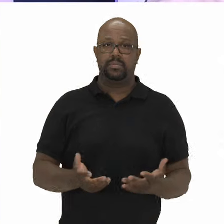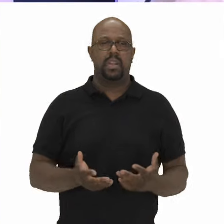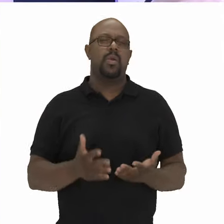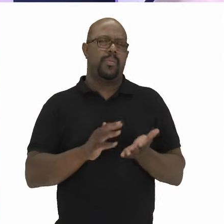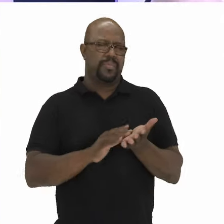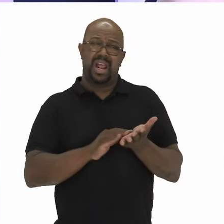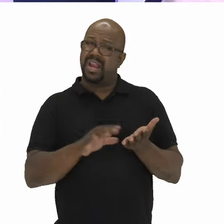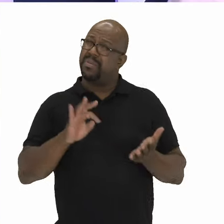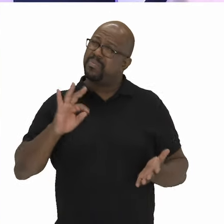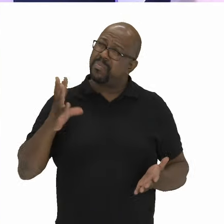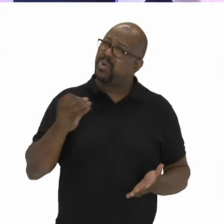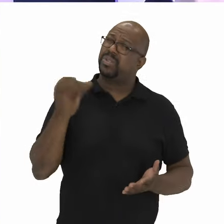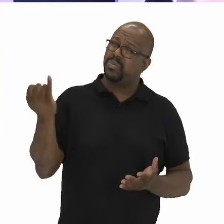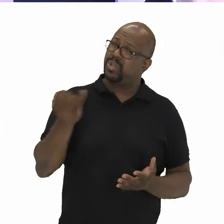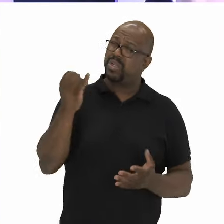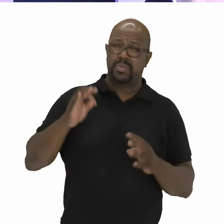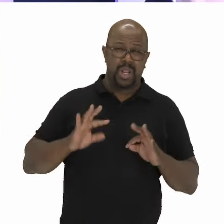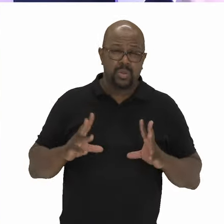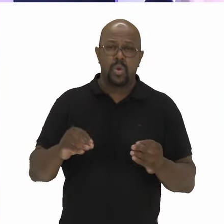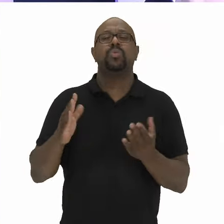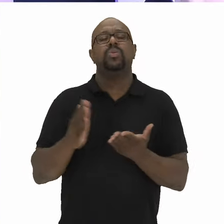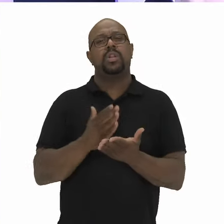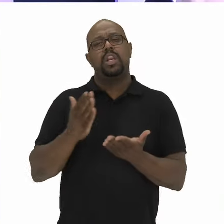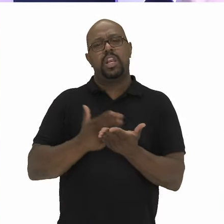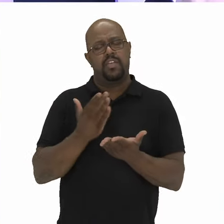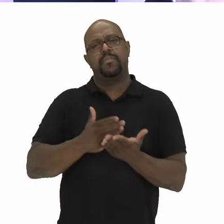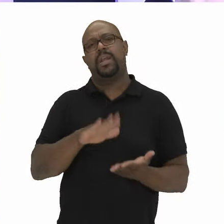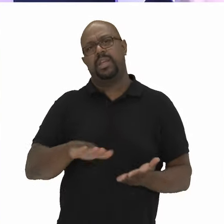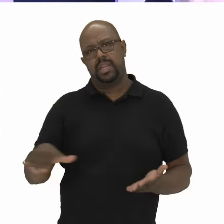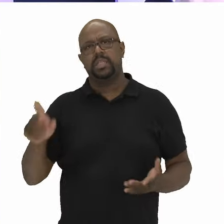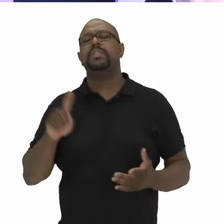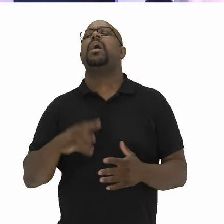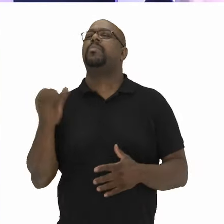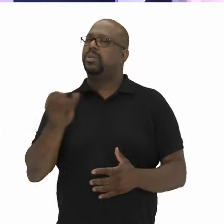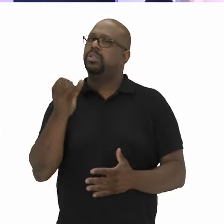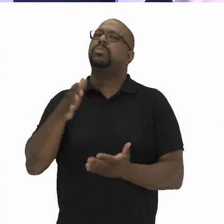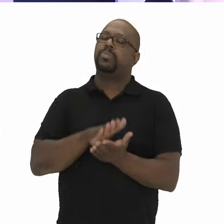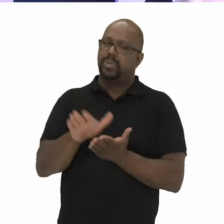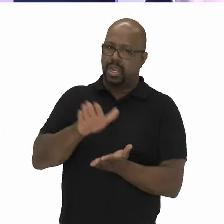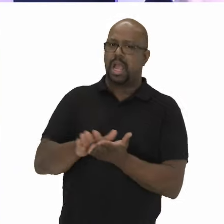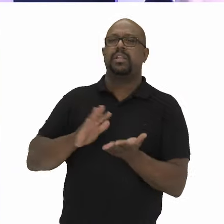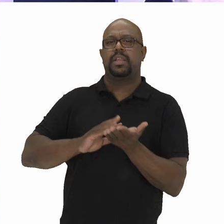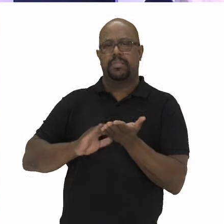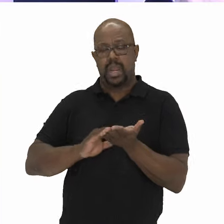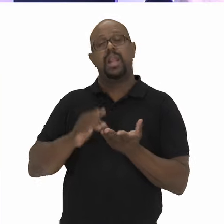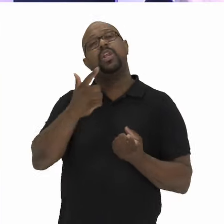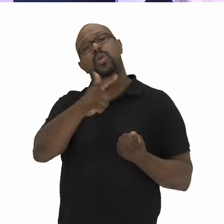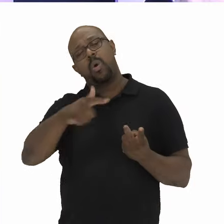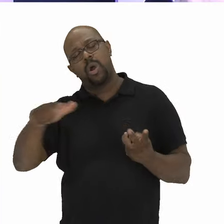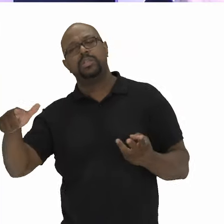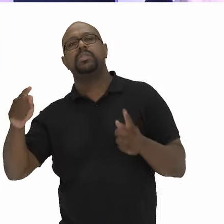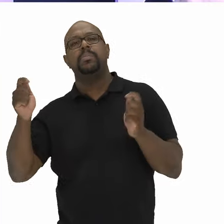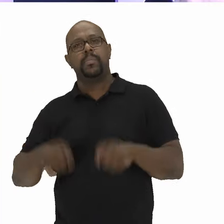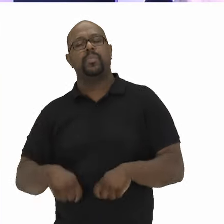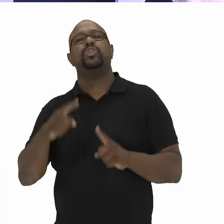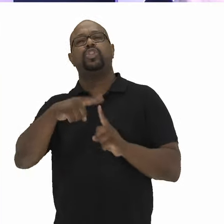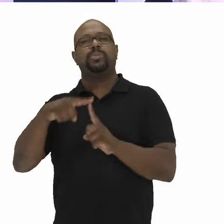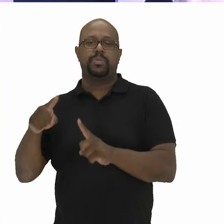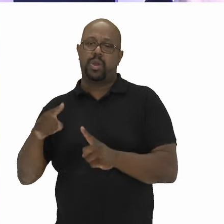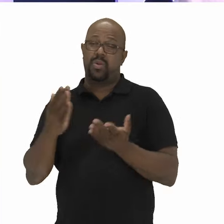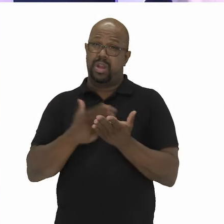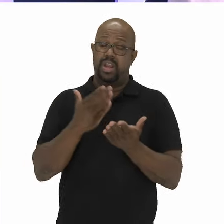briley é muito importante para todo Livro de paraa criança é importantíssimo que sejam publicados em BR e em outros formatos também